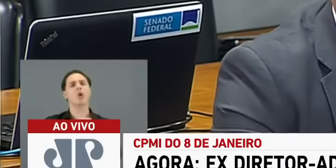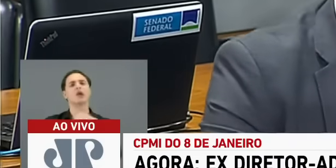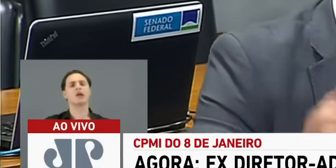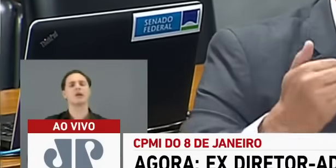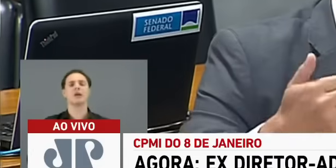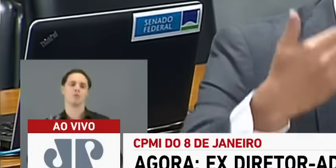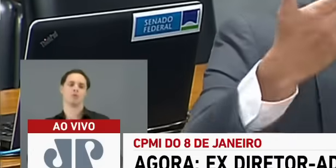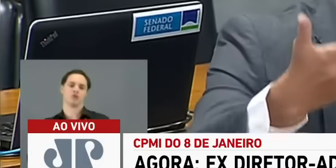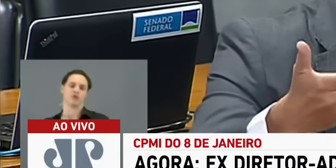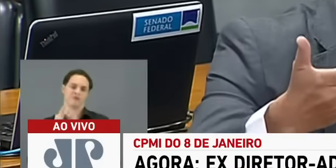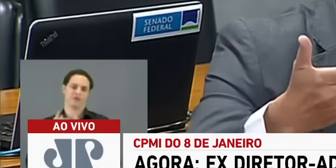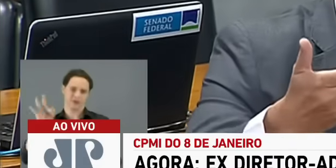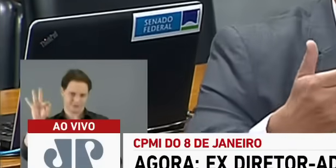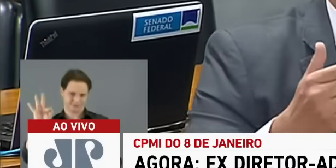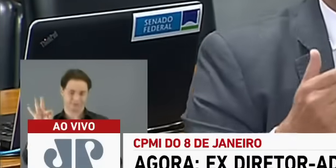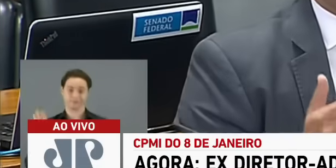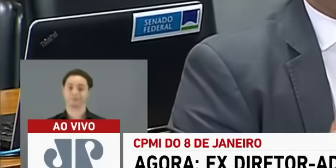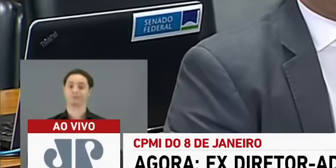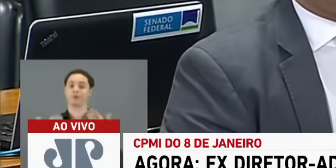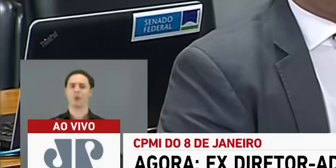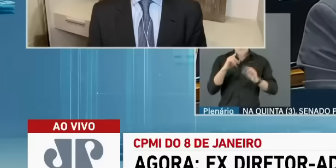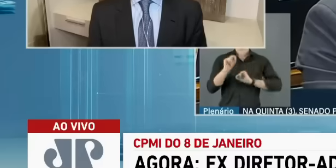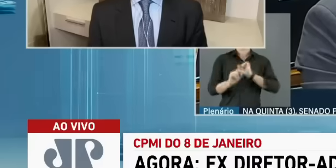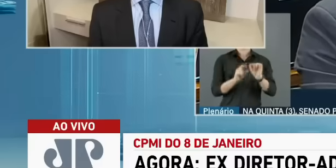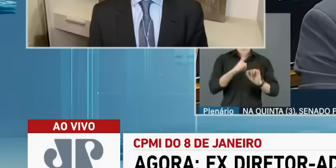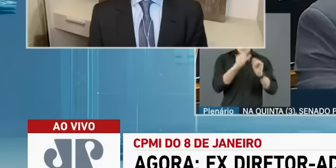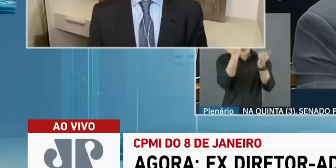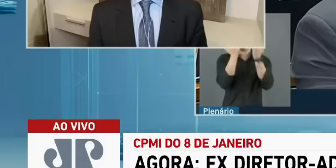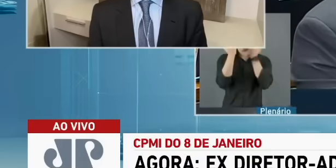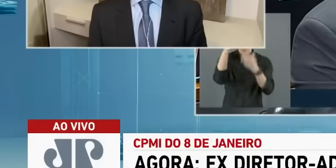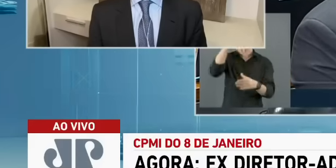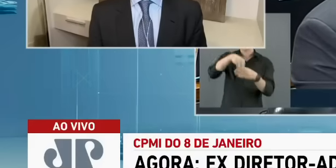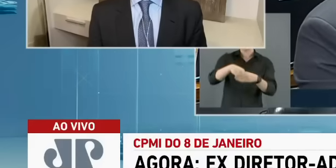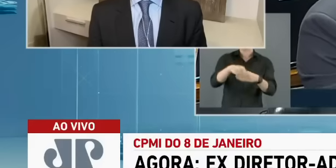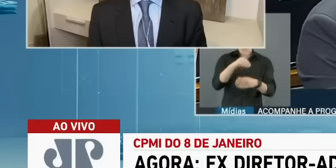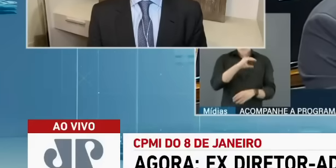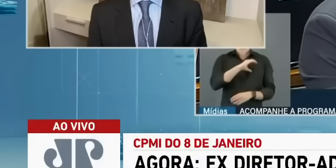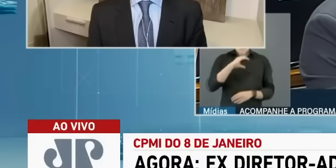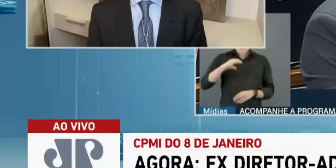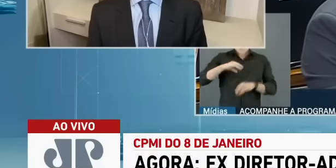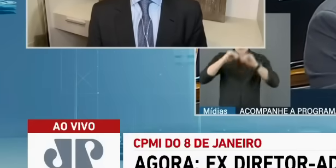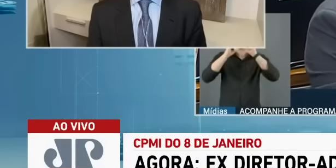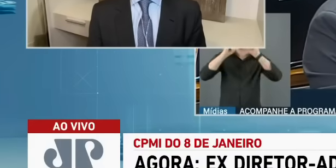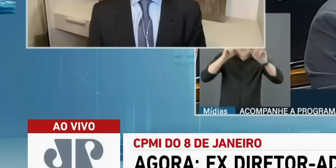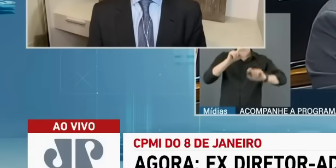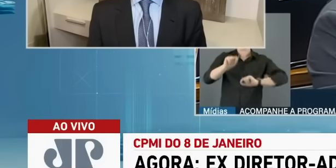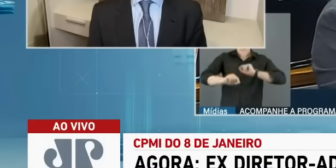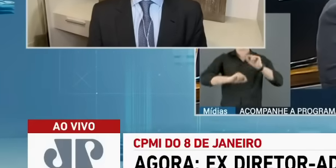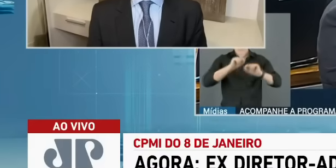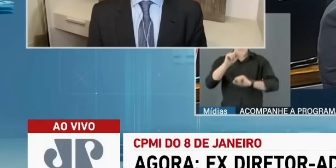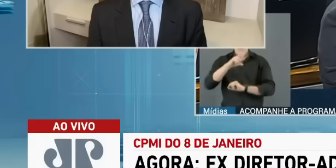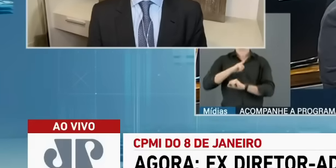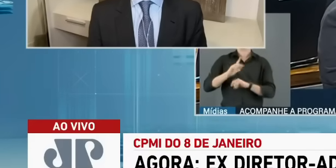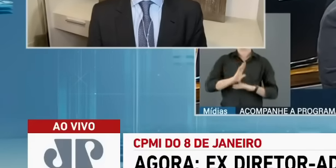resistência muito grande dos representantes governistas em permitir qualquer avanço de